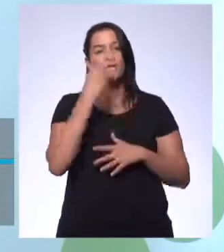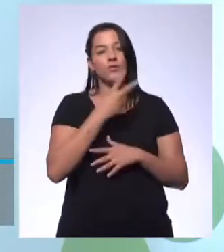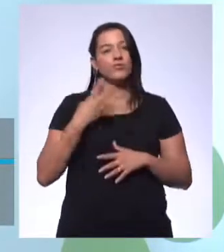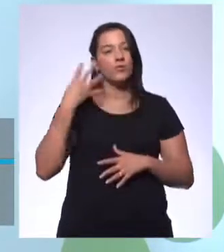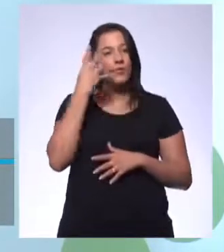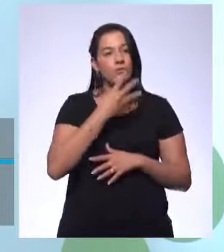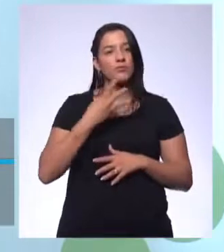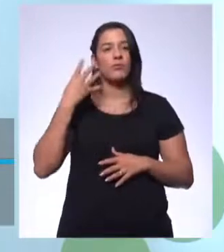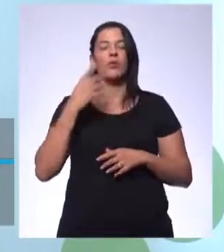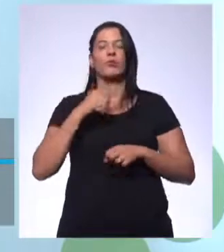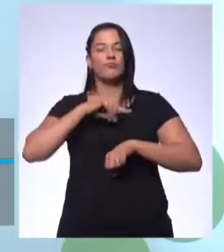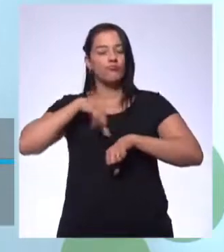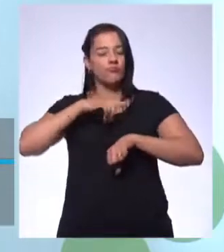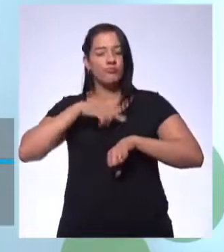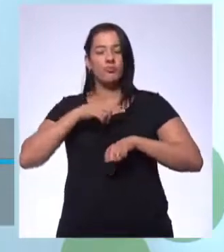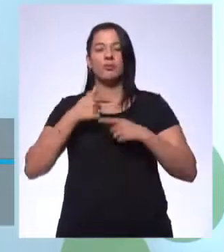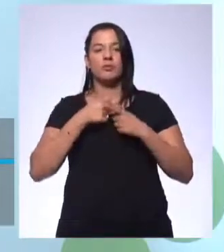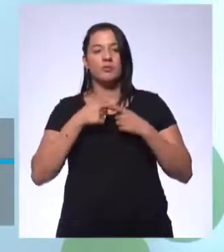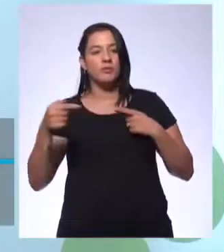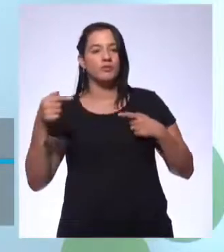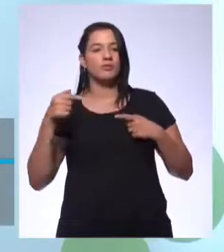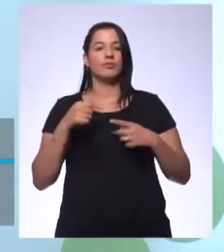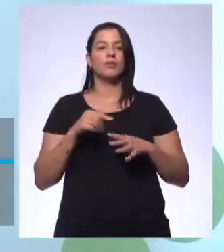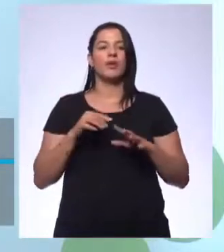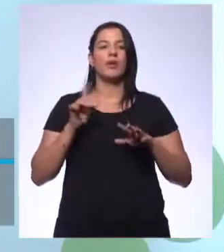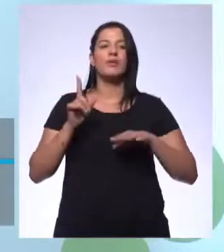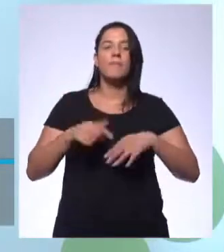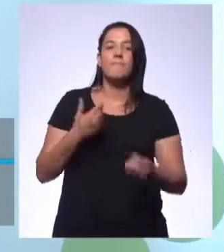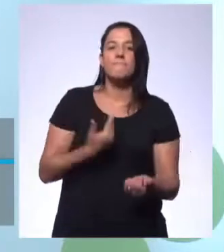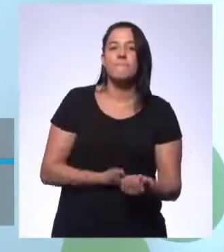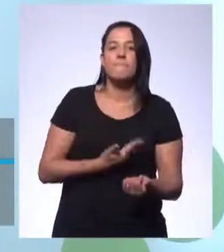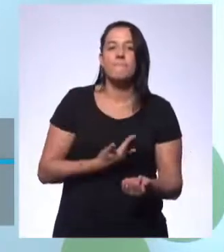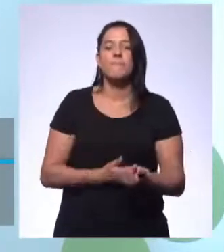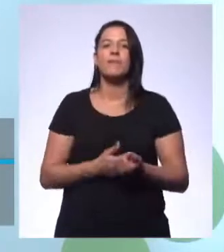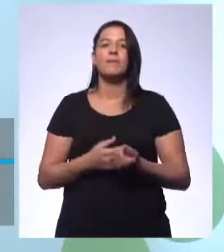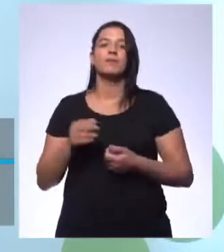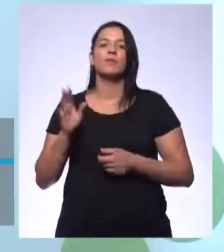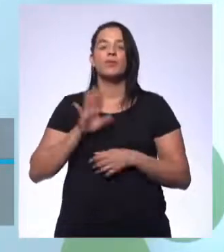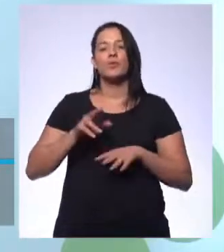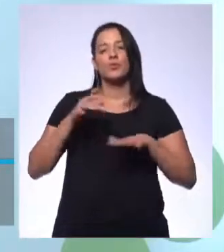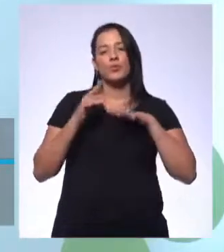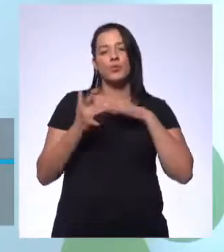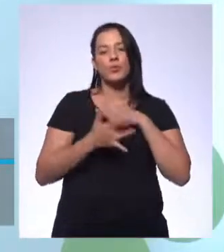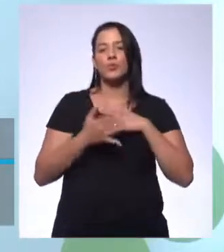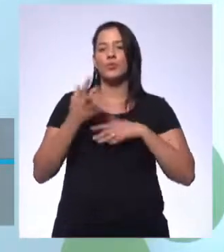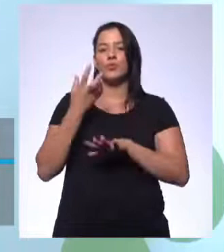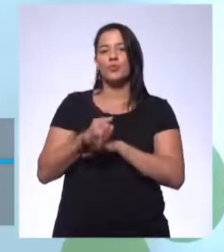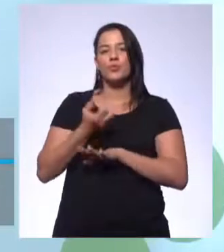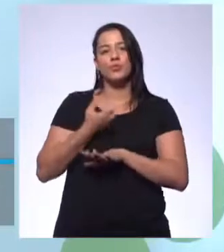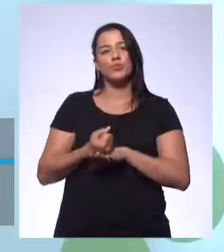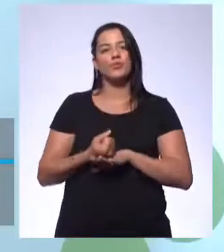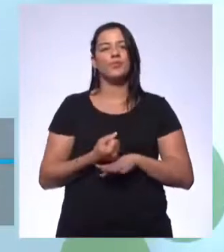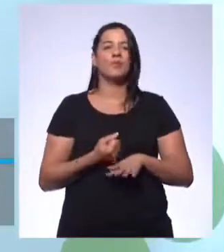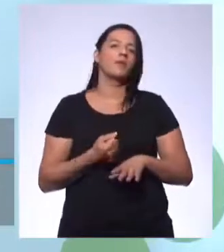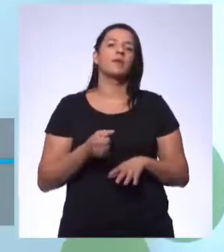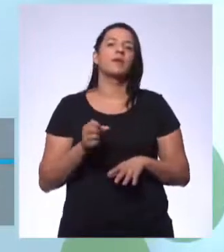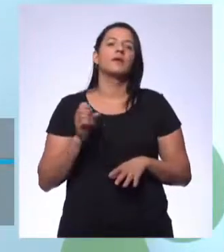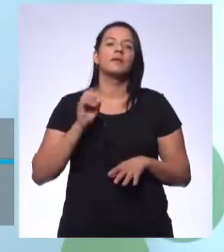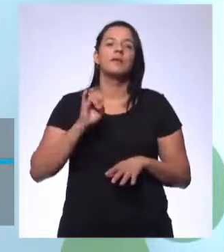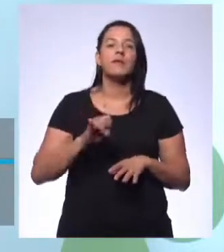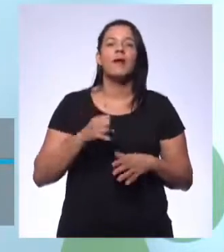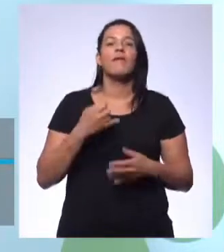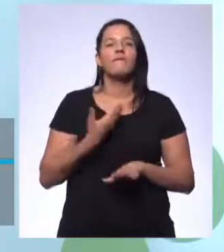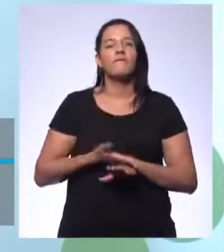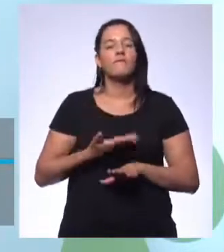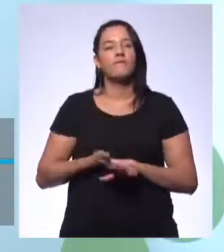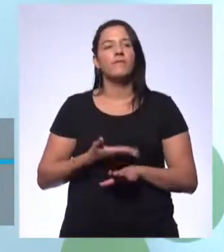horas por dia, 7 dias na semana, e o vício que os aplicativos causam às pessoas. Aliás, que é feito para